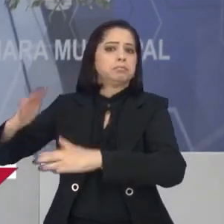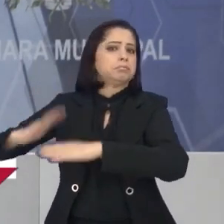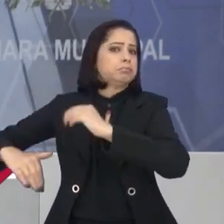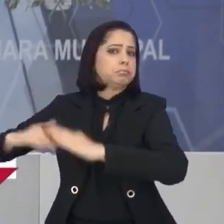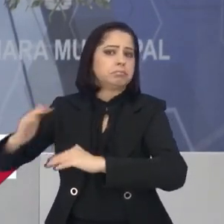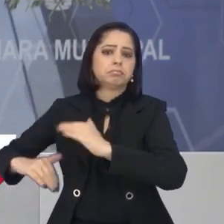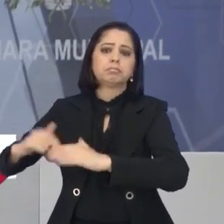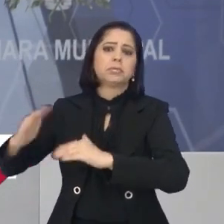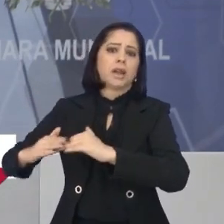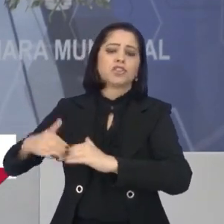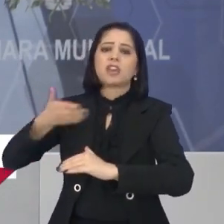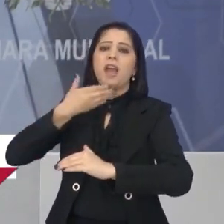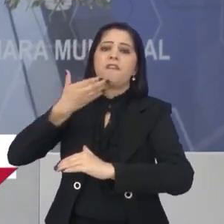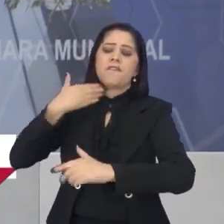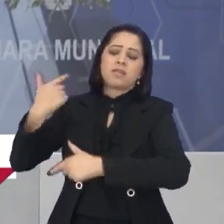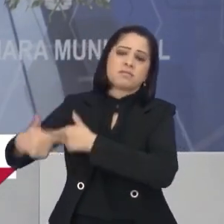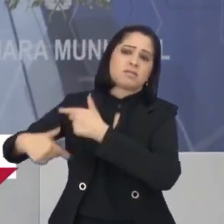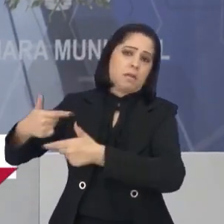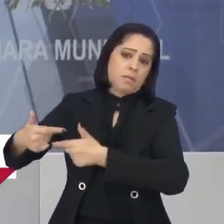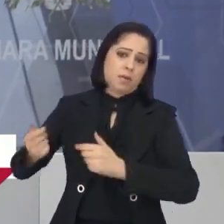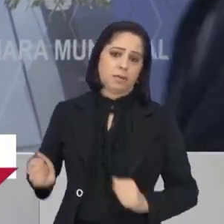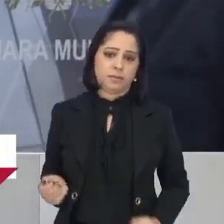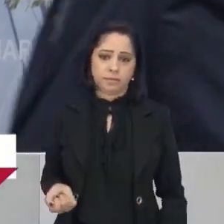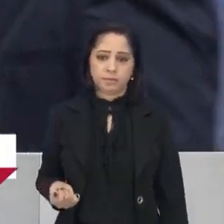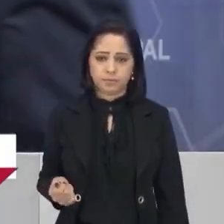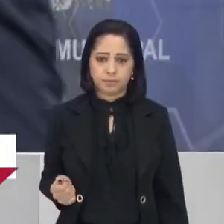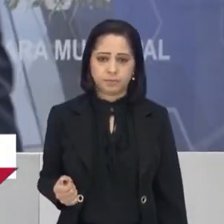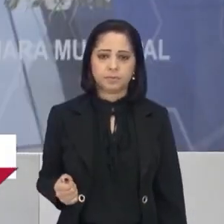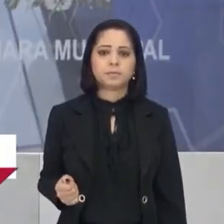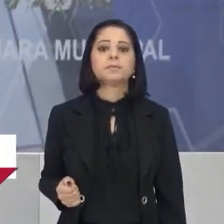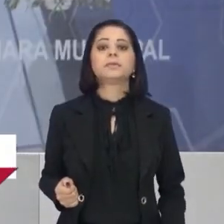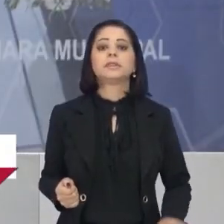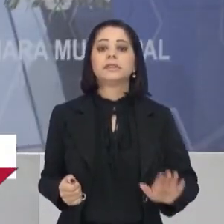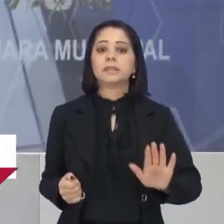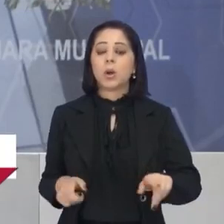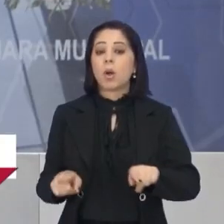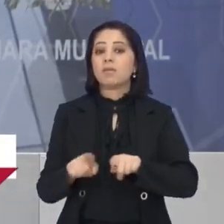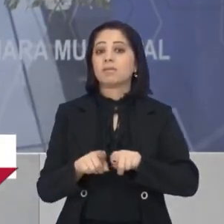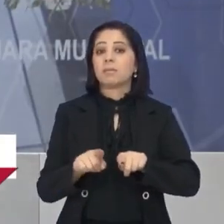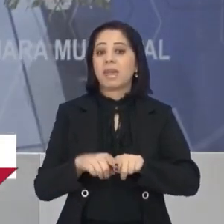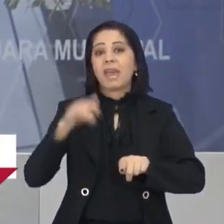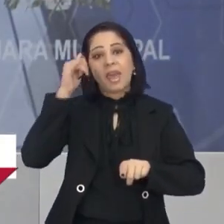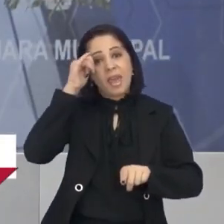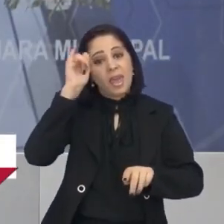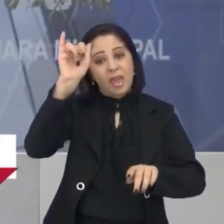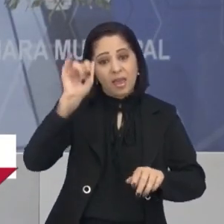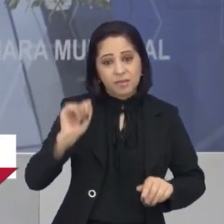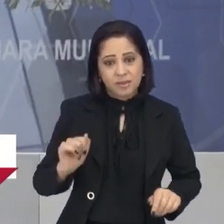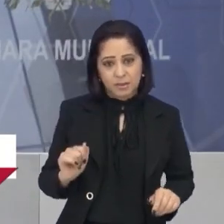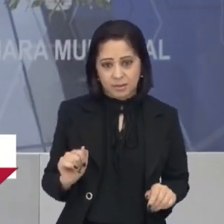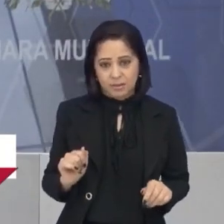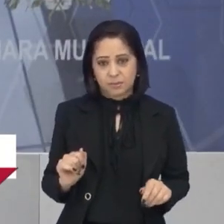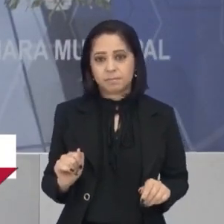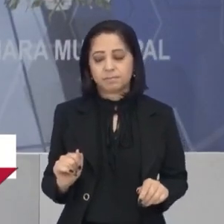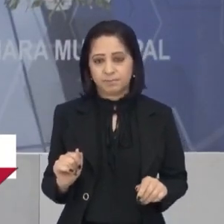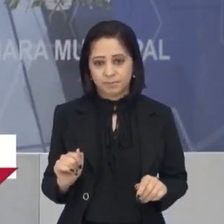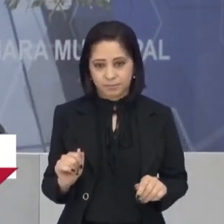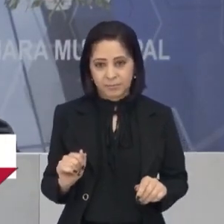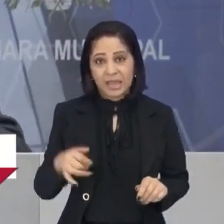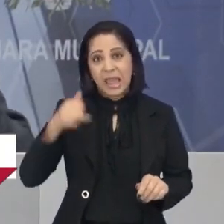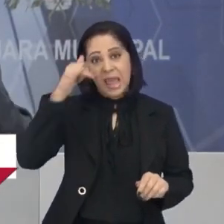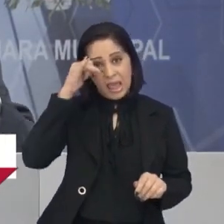serviço de cada órgão Municipal E com isso impedir vamos lá Muito